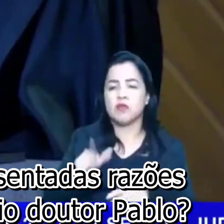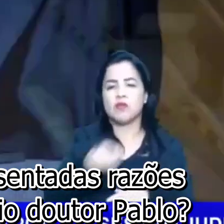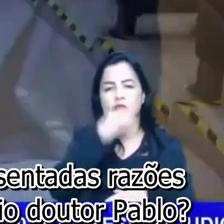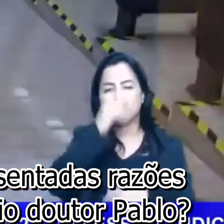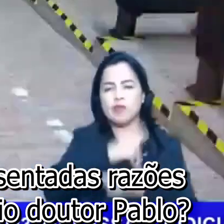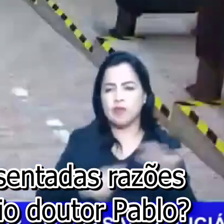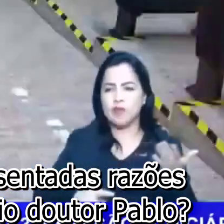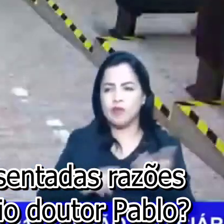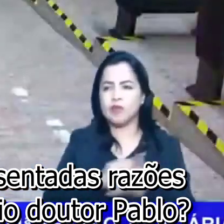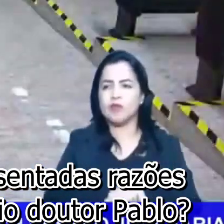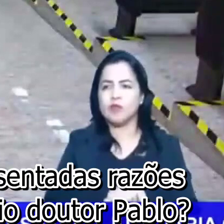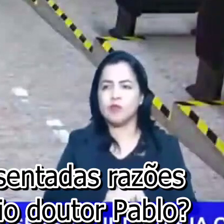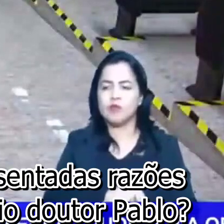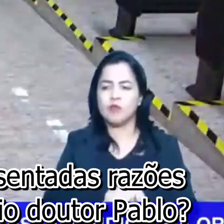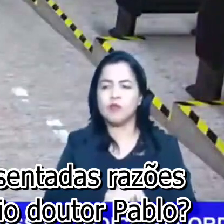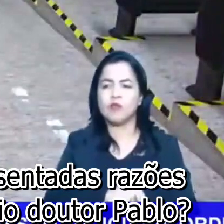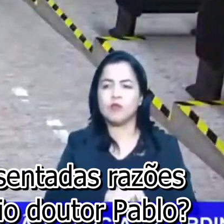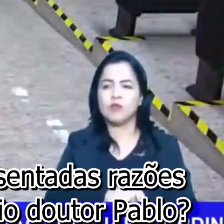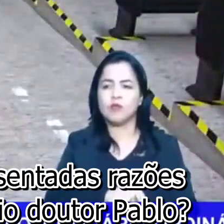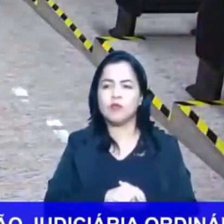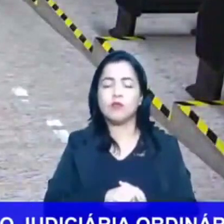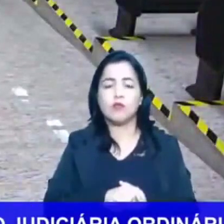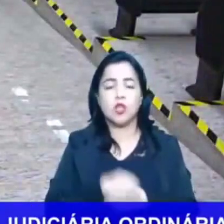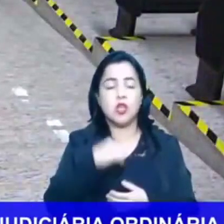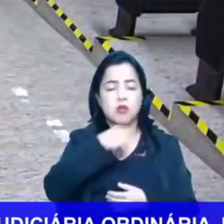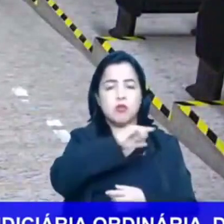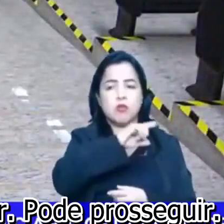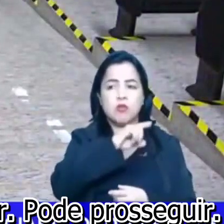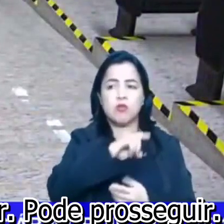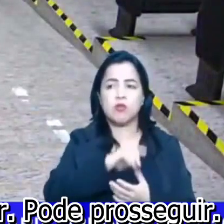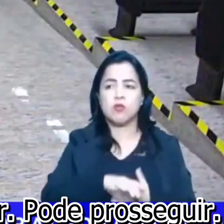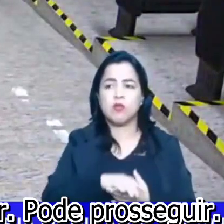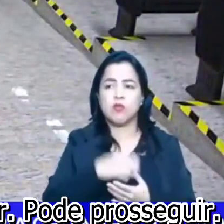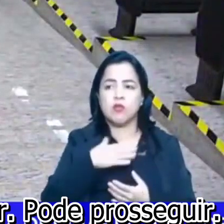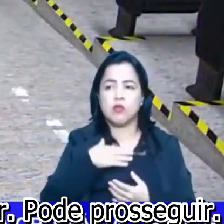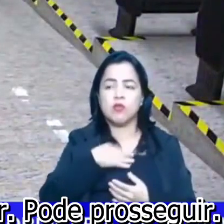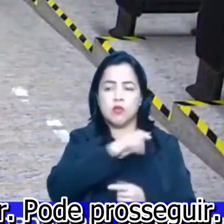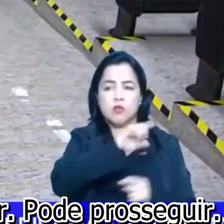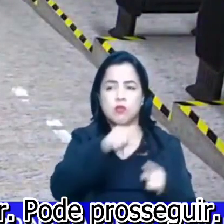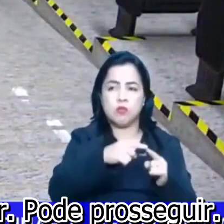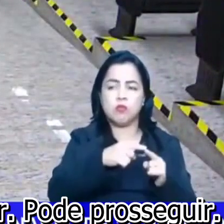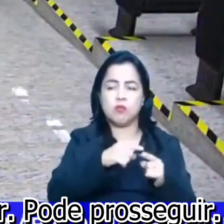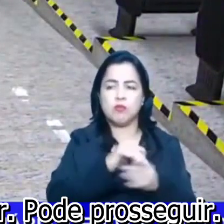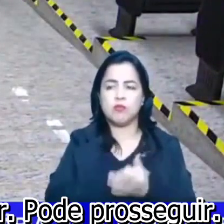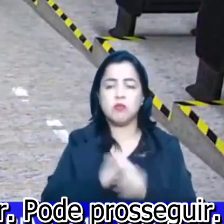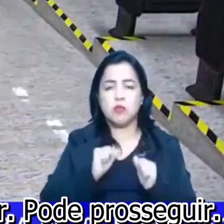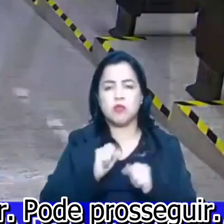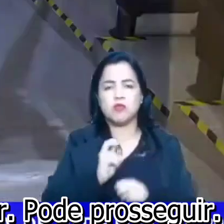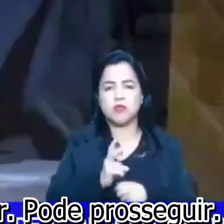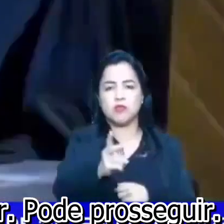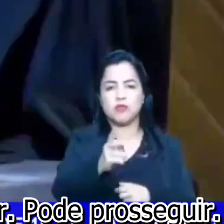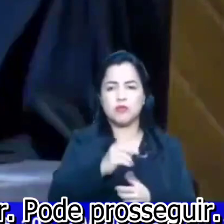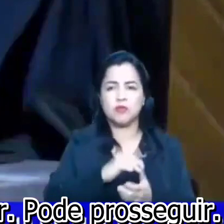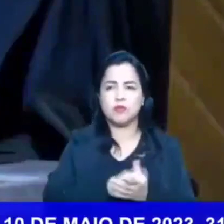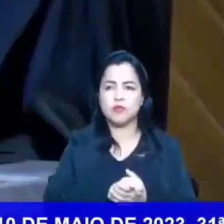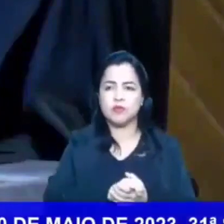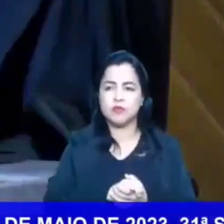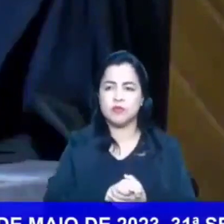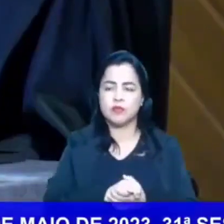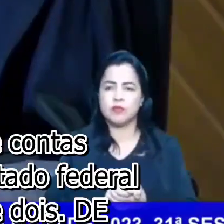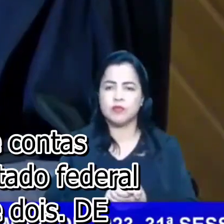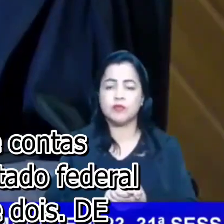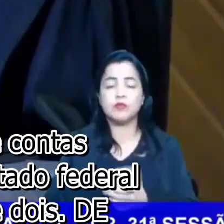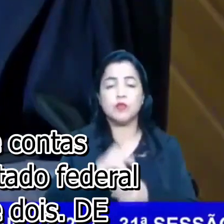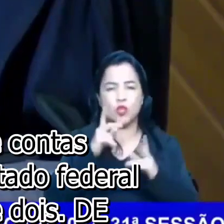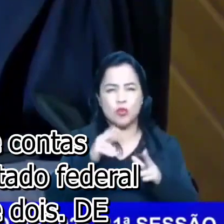relatório, presidente. Relatório, doutor Pablo. Imagem ampla do plenário. Reitero manifestação, senhor presidente. Reiterado, doutor. Pode prosseguir.